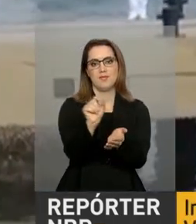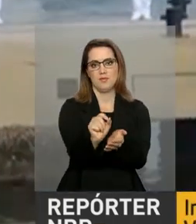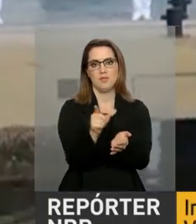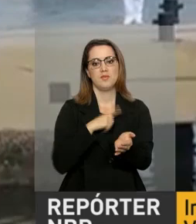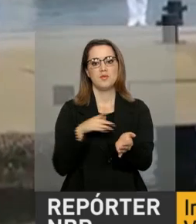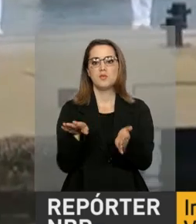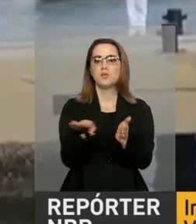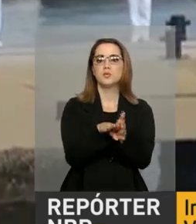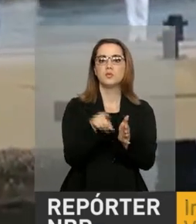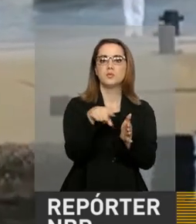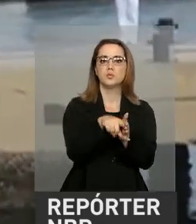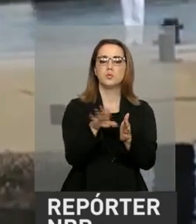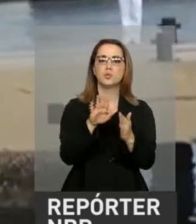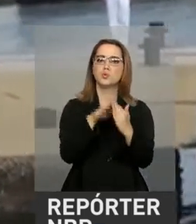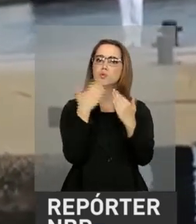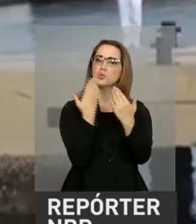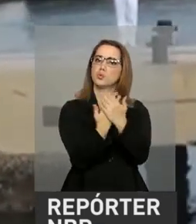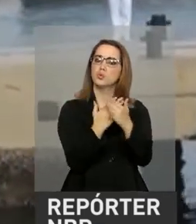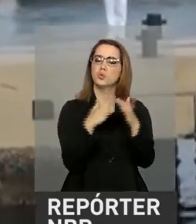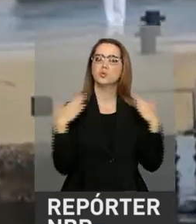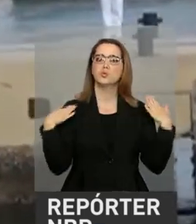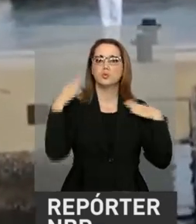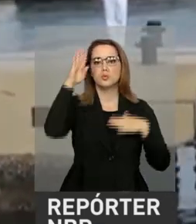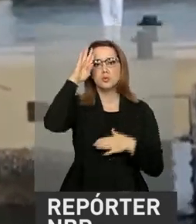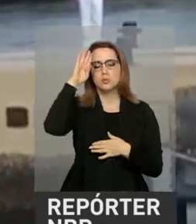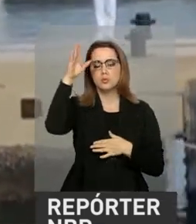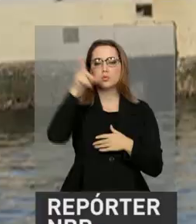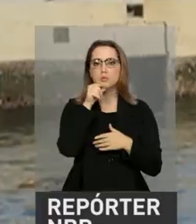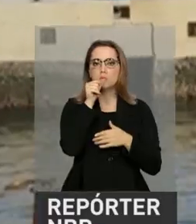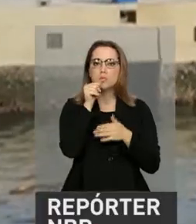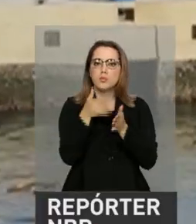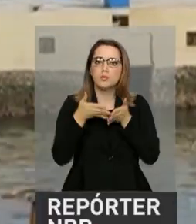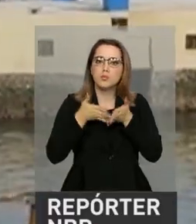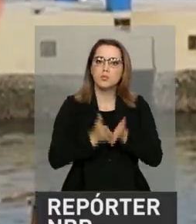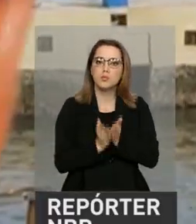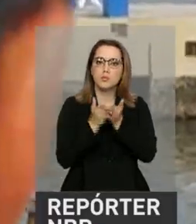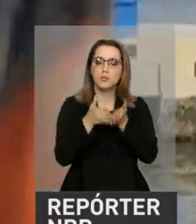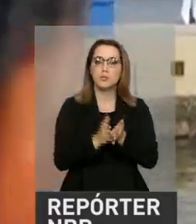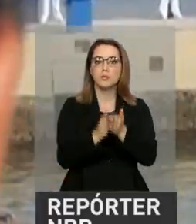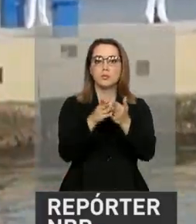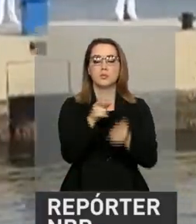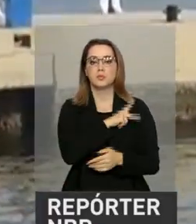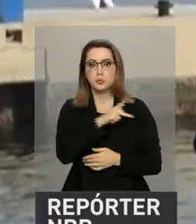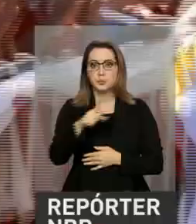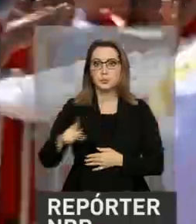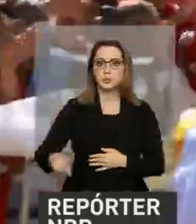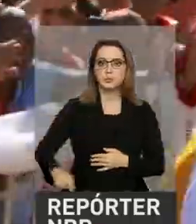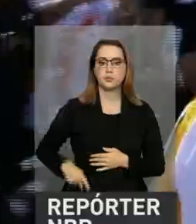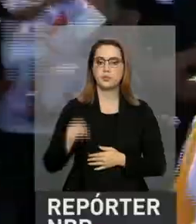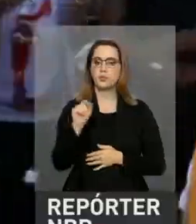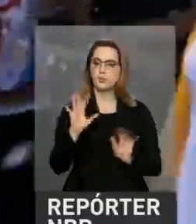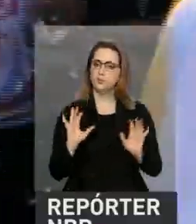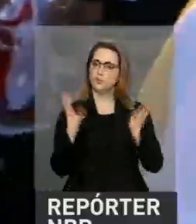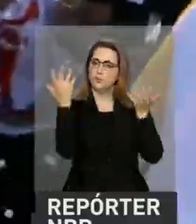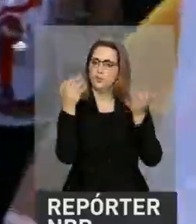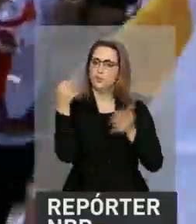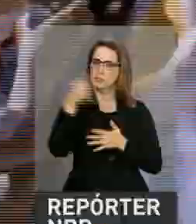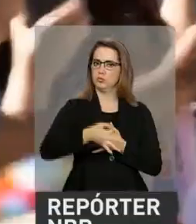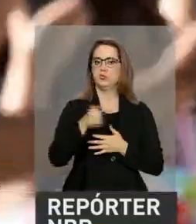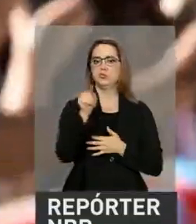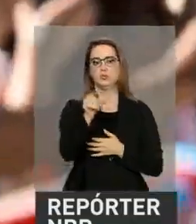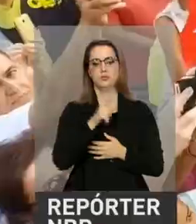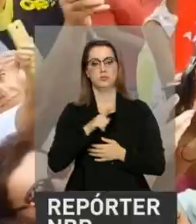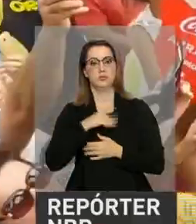Escola Naval pelo prefeito do Rio de Janeiro Eduardo pais em uma cerimônia oficial o fogo Olímpico